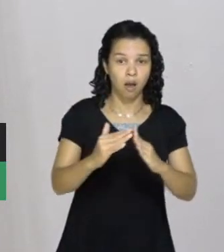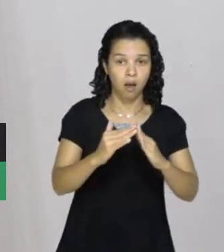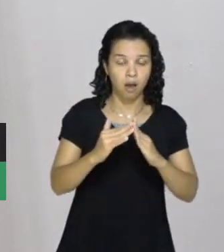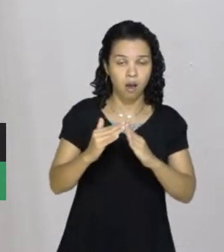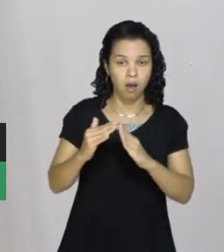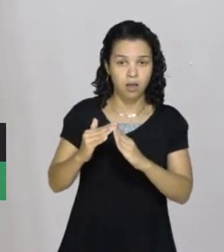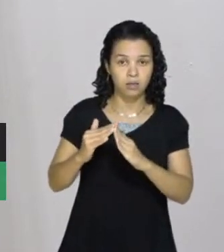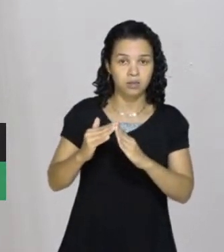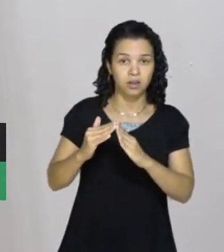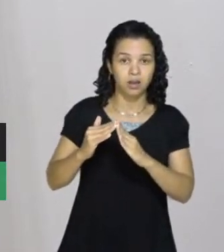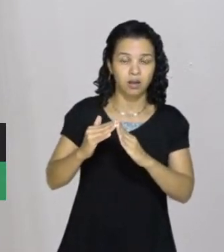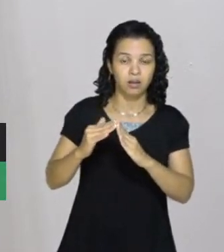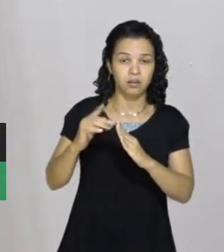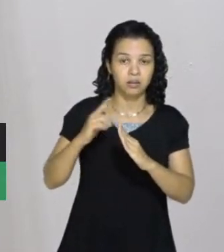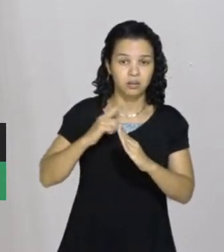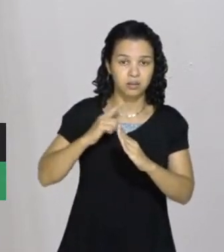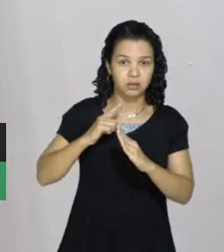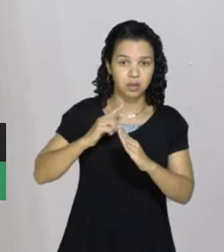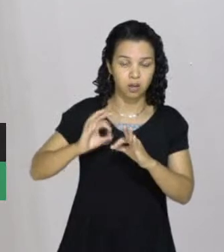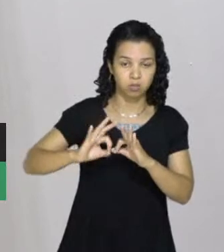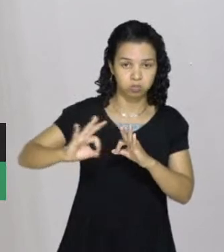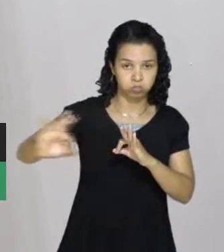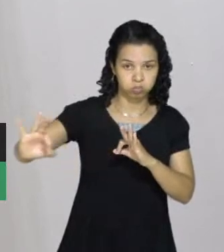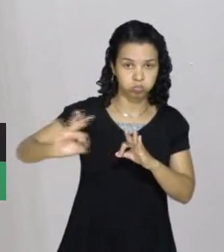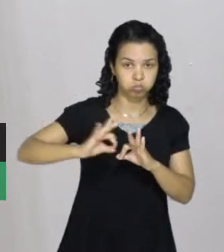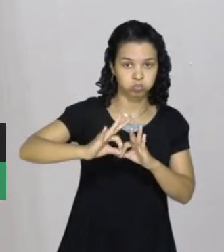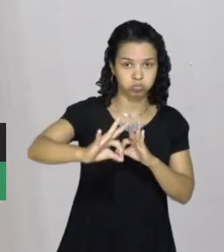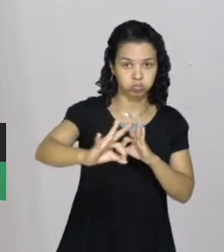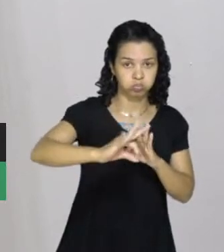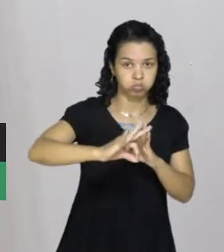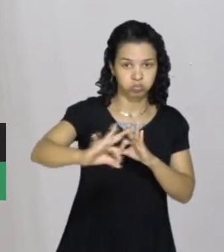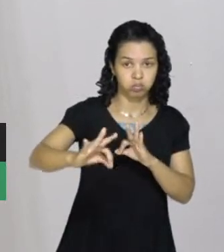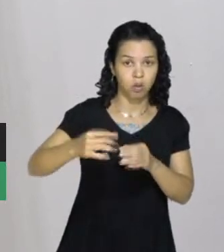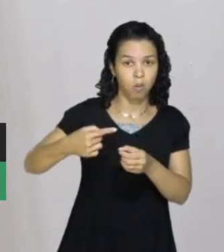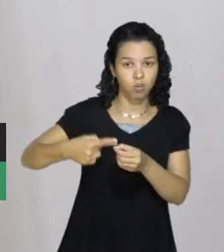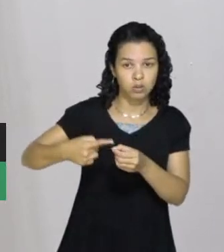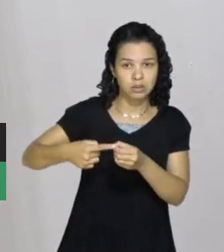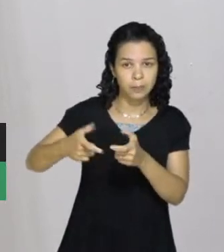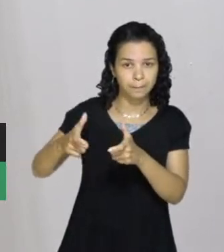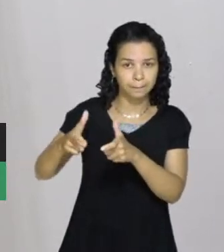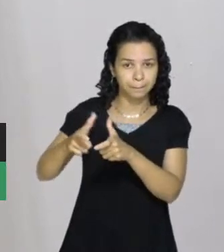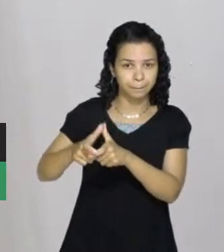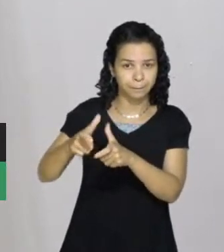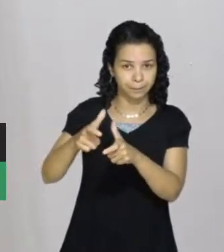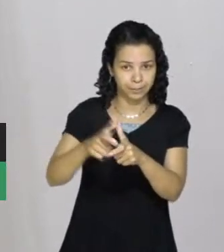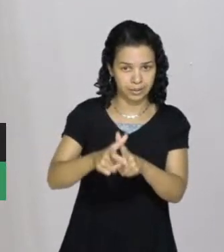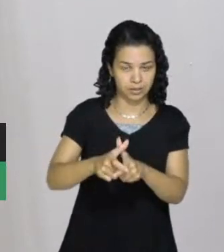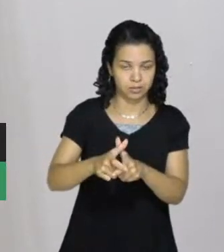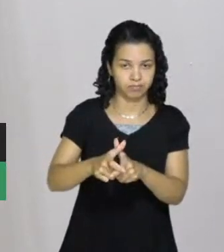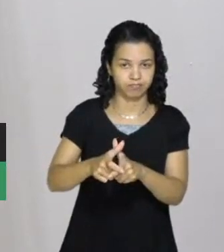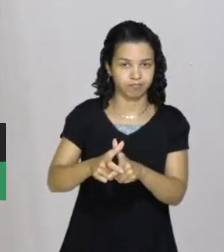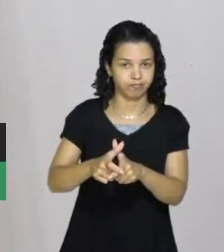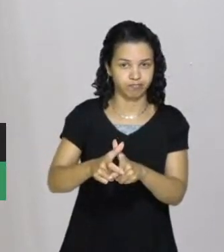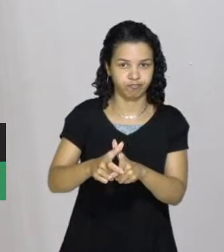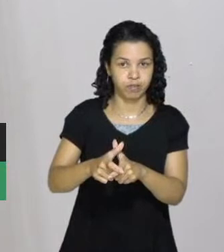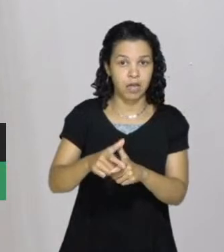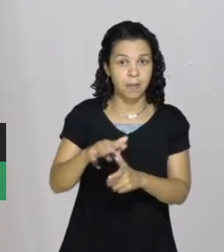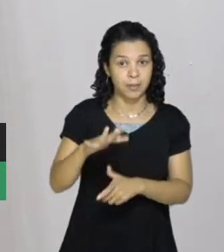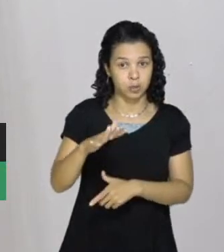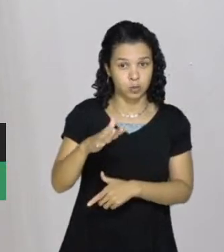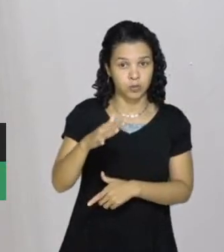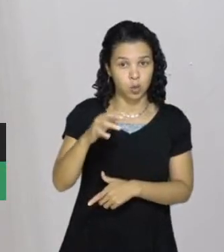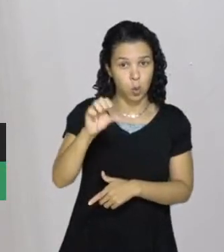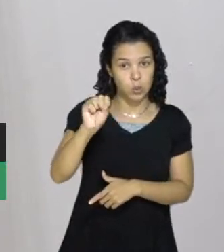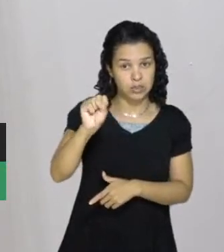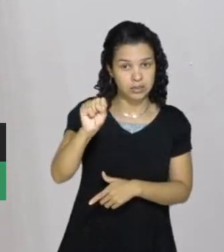isoladas em municípios pequenos. Por exemplo, cerca de 80% das